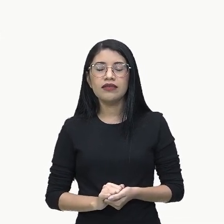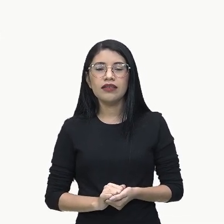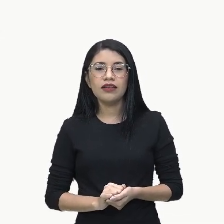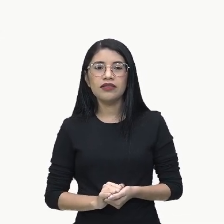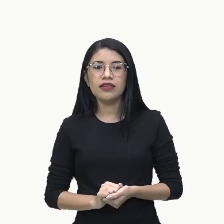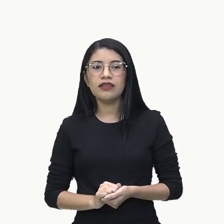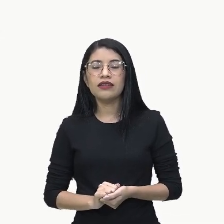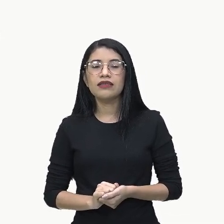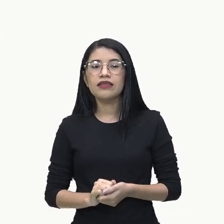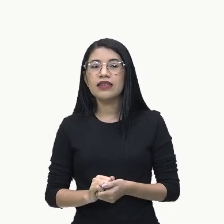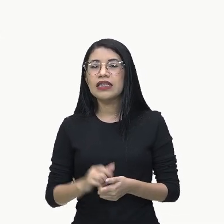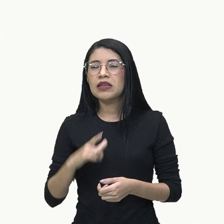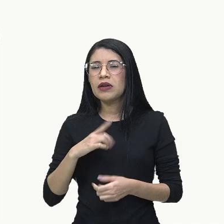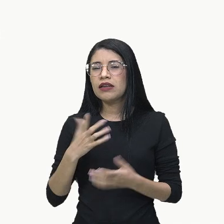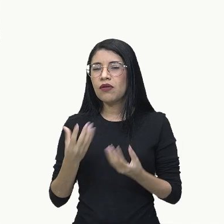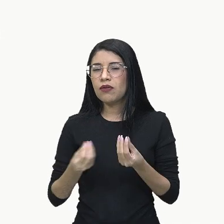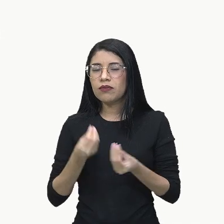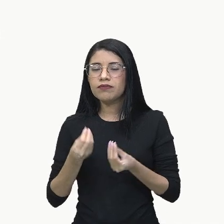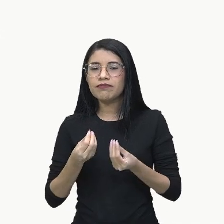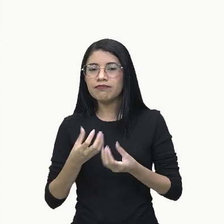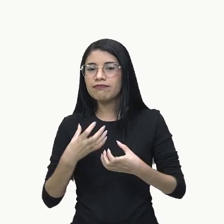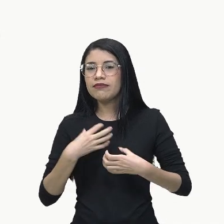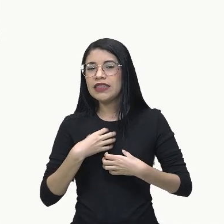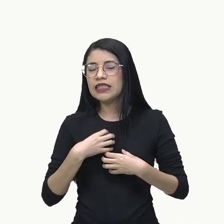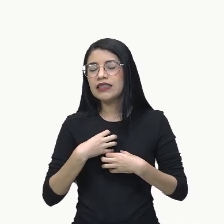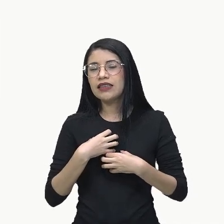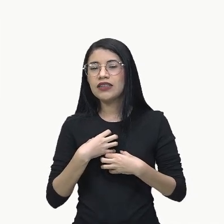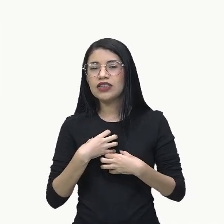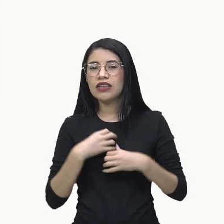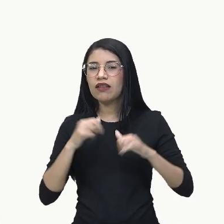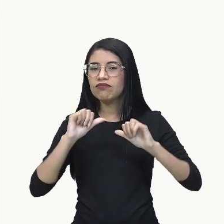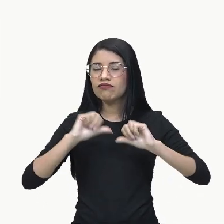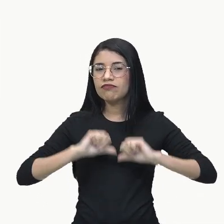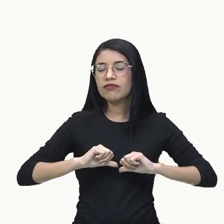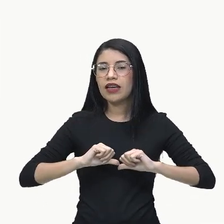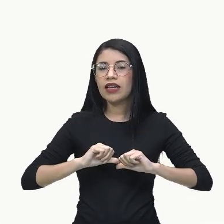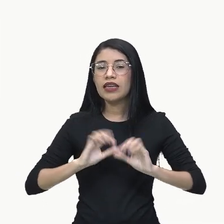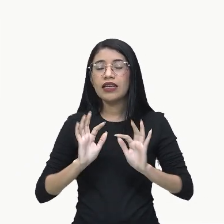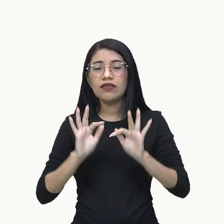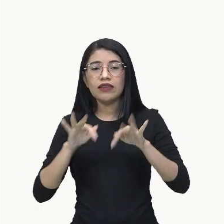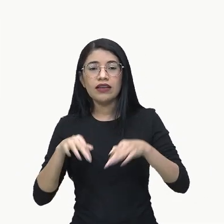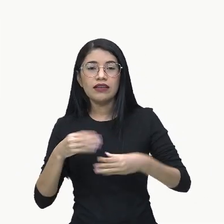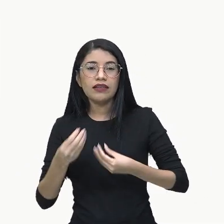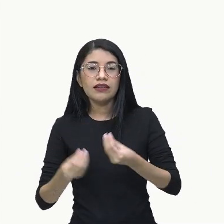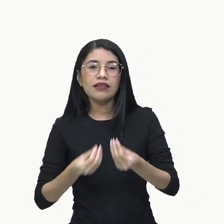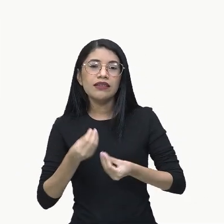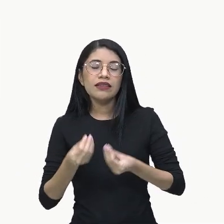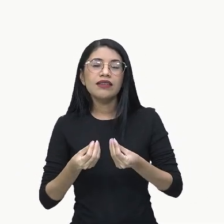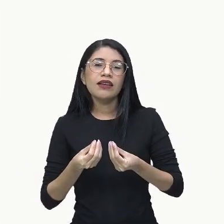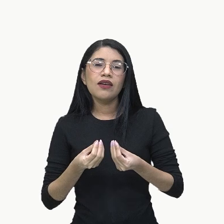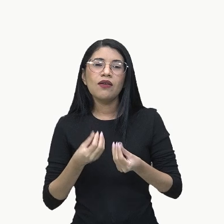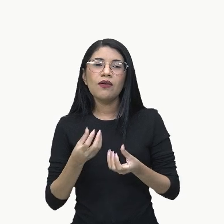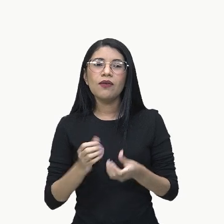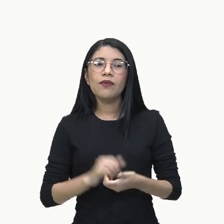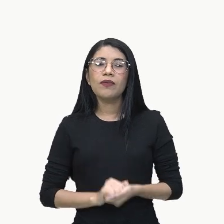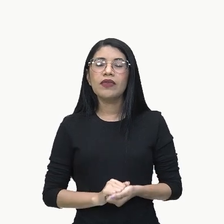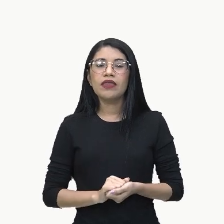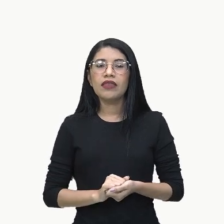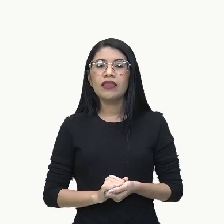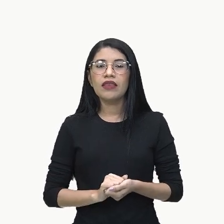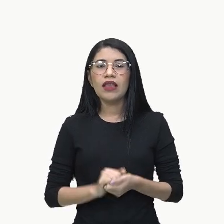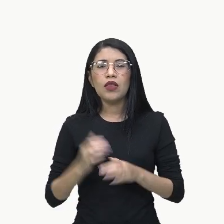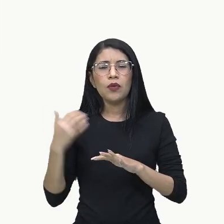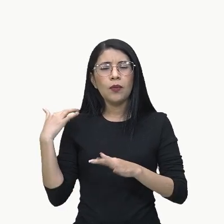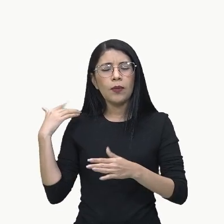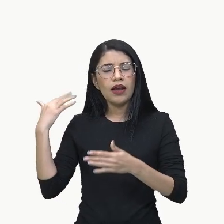encara com esse processo negativo, correto? E aí ele encerra De tudo quanto foi meu